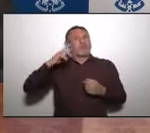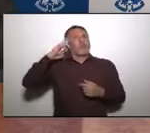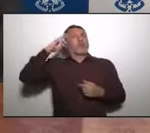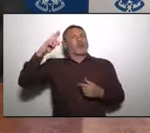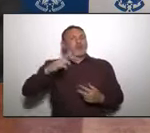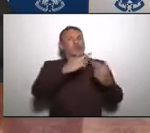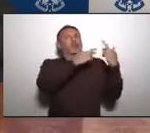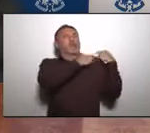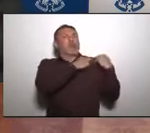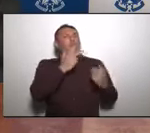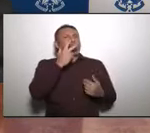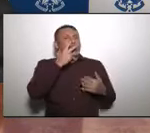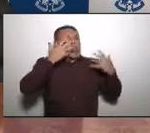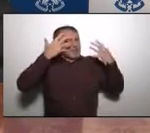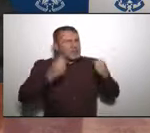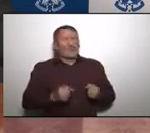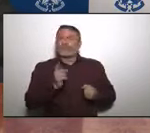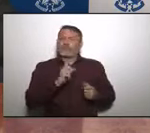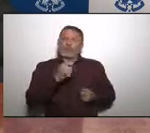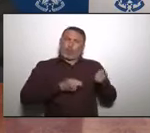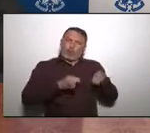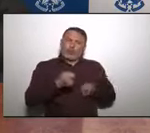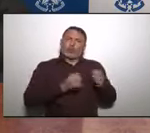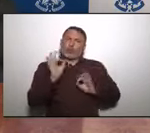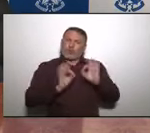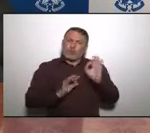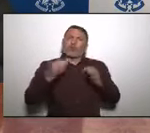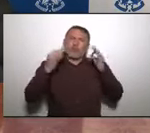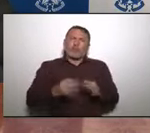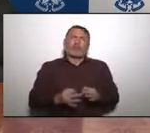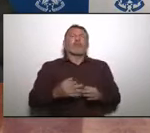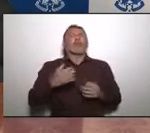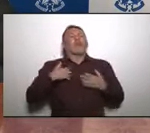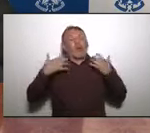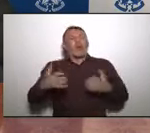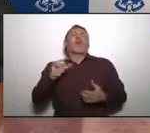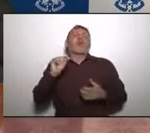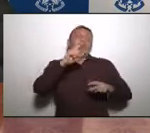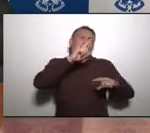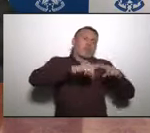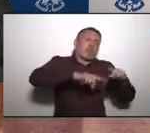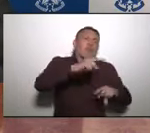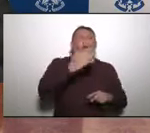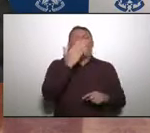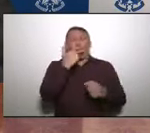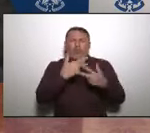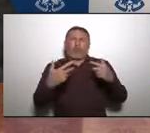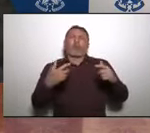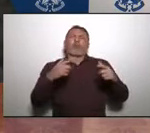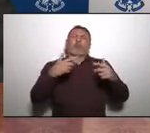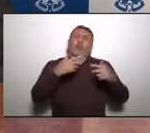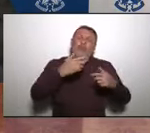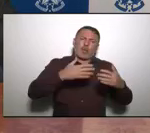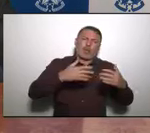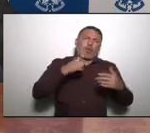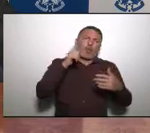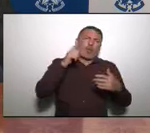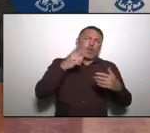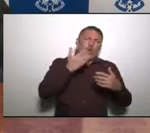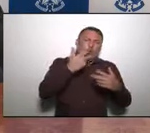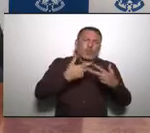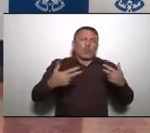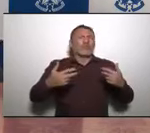Nós estamos querendo que local de concentração, sim, os bens são essenciais, a atividade é essencial, o comércio de alimento é